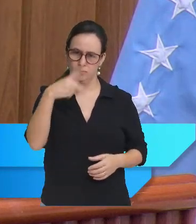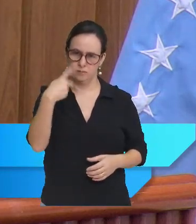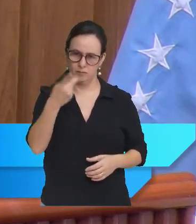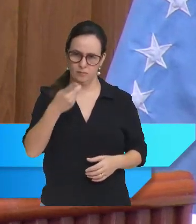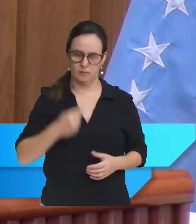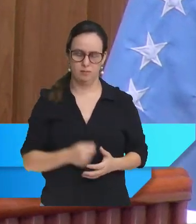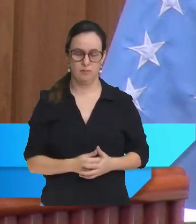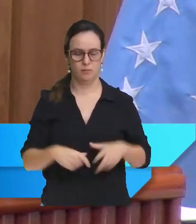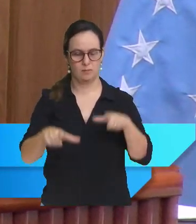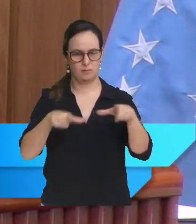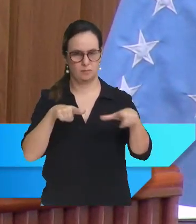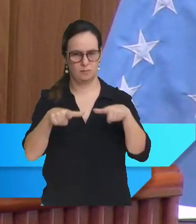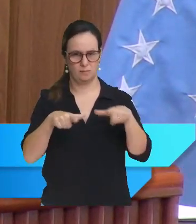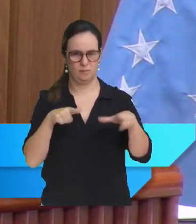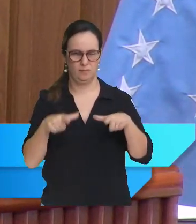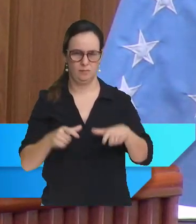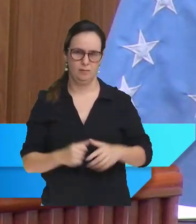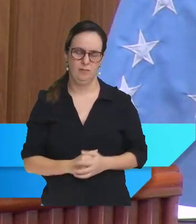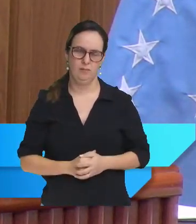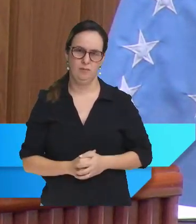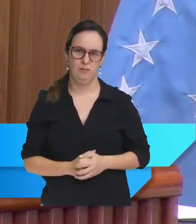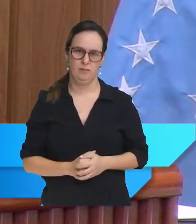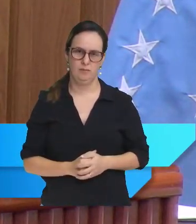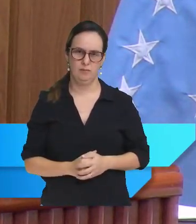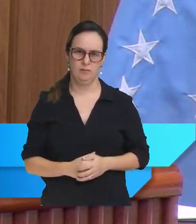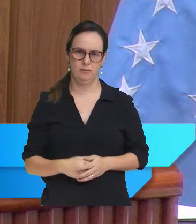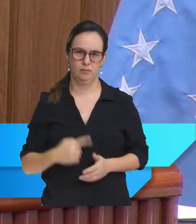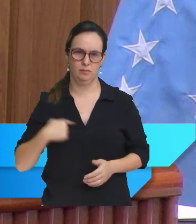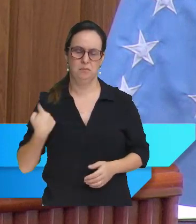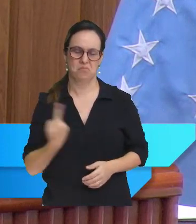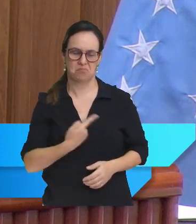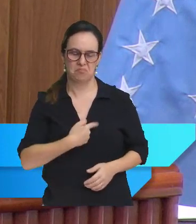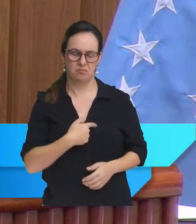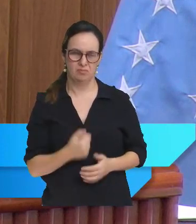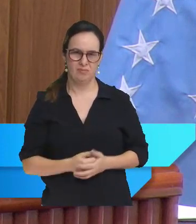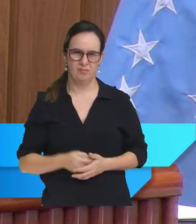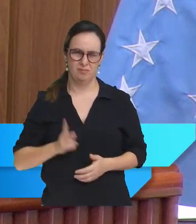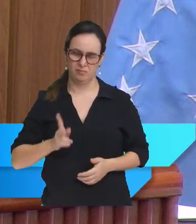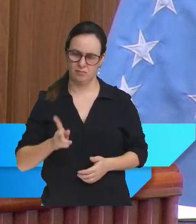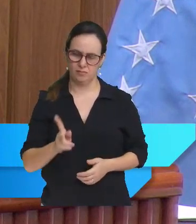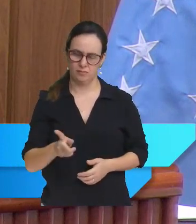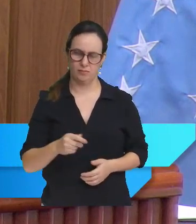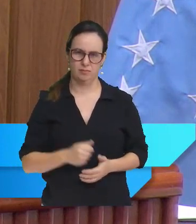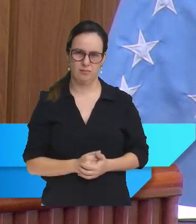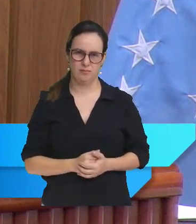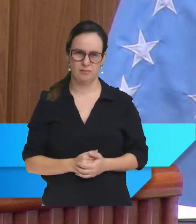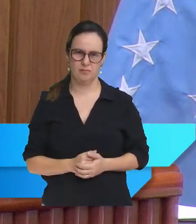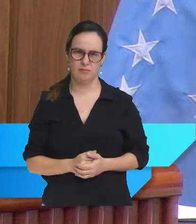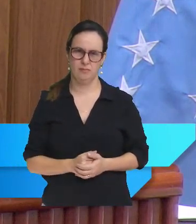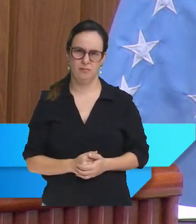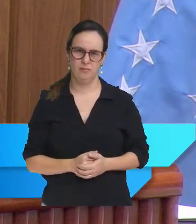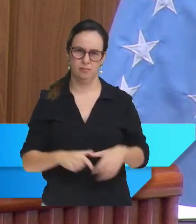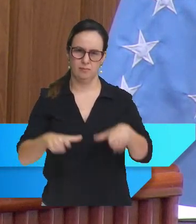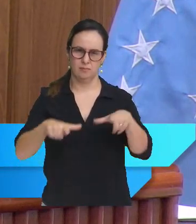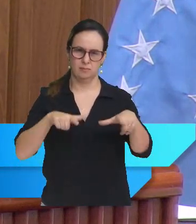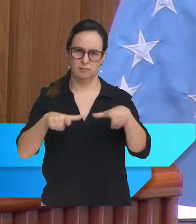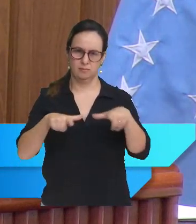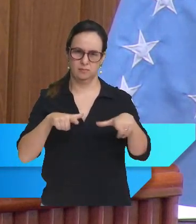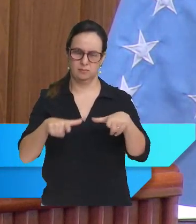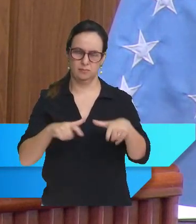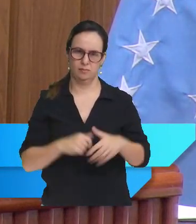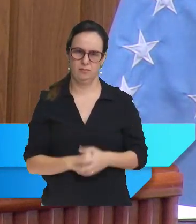mandato. A gente já atuou em diversas frentes. Eu acho que um dos pontos fortes da minha atuação aqui na Câmara